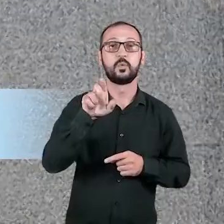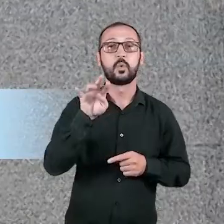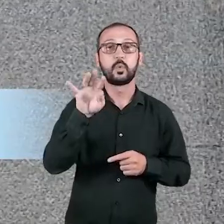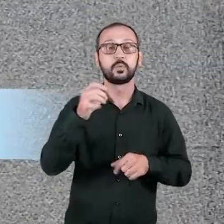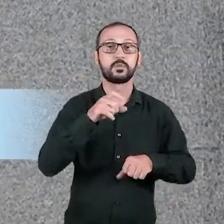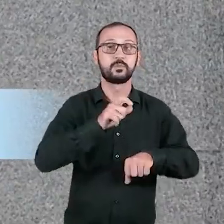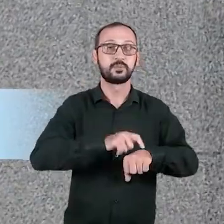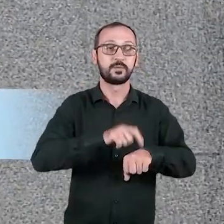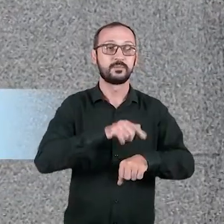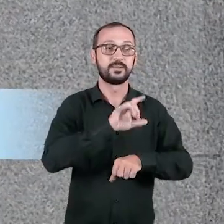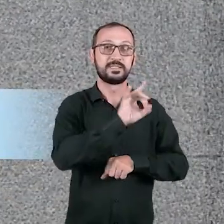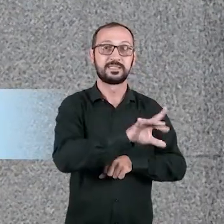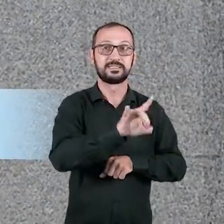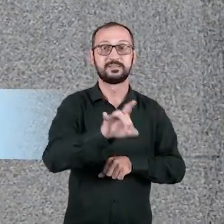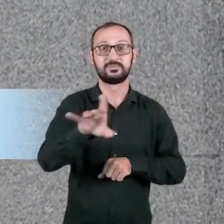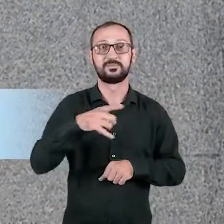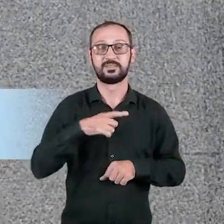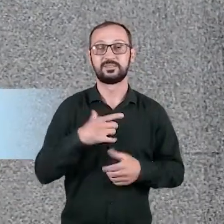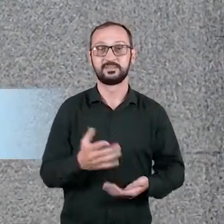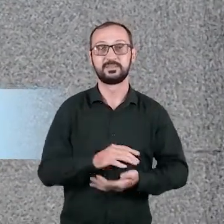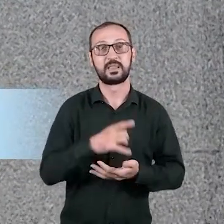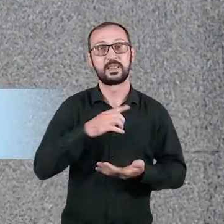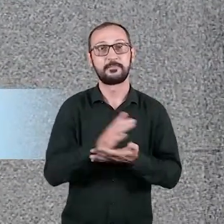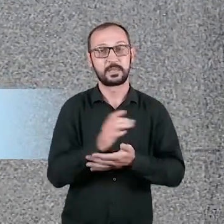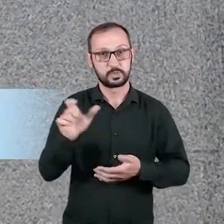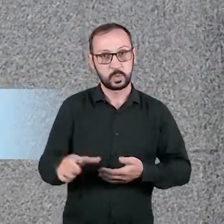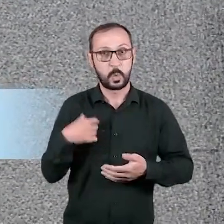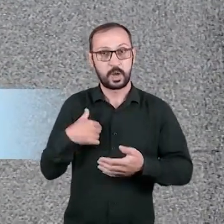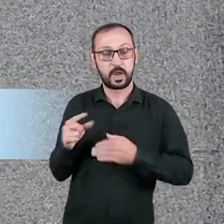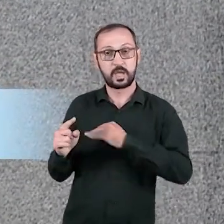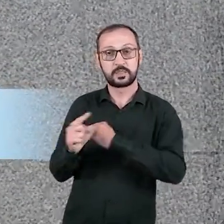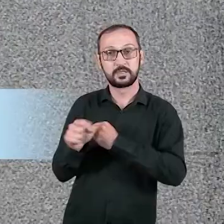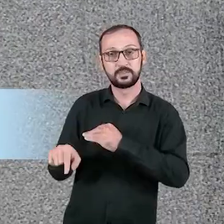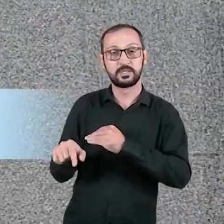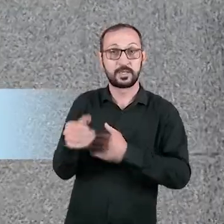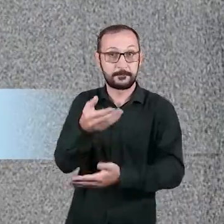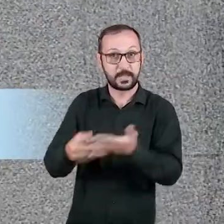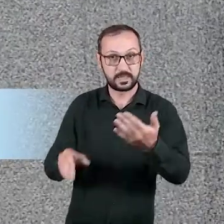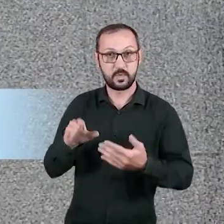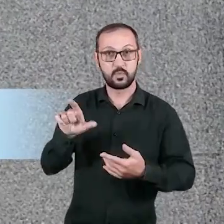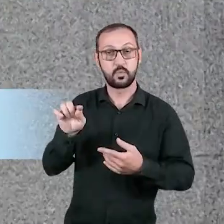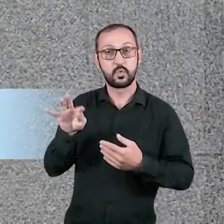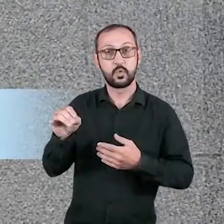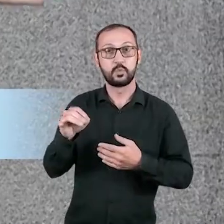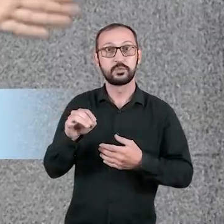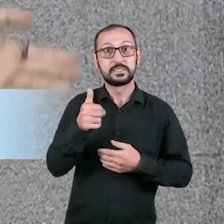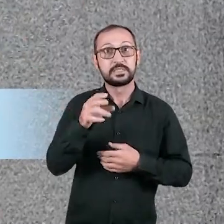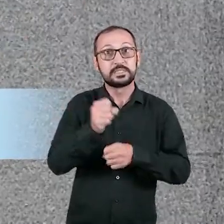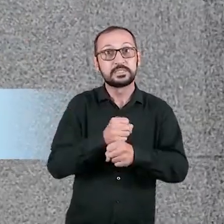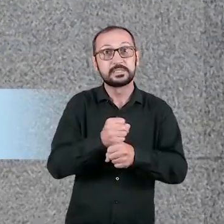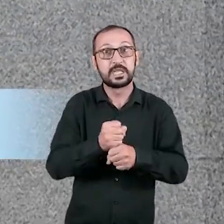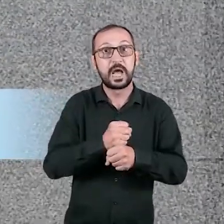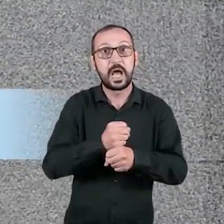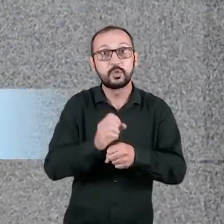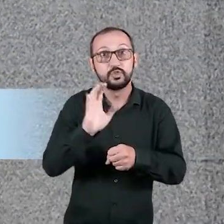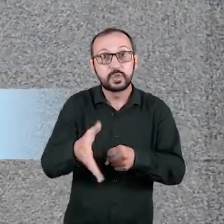um tempo, e cada um tem o seu tempo. Eu já tive paciente que vivencia o luto de uma pessoa há 15